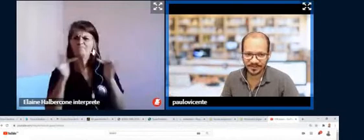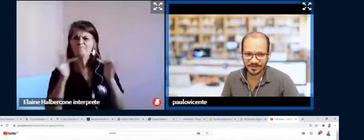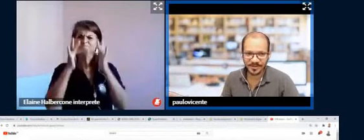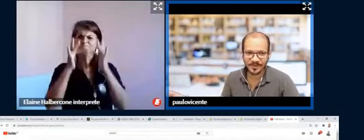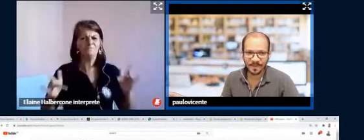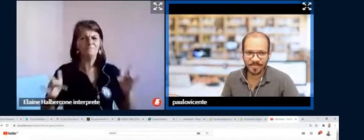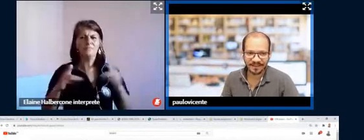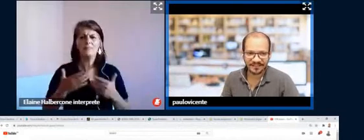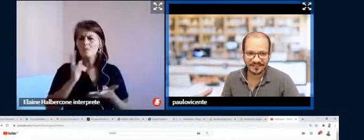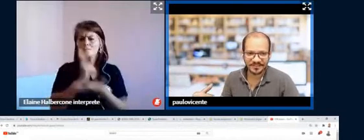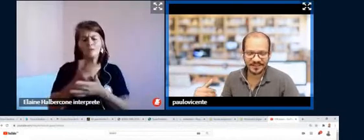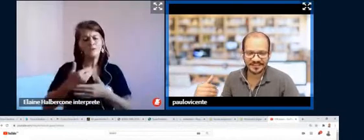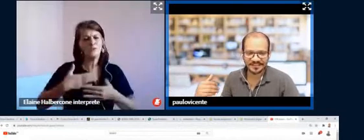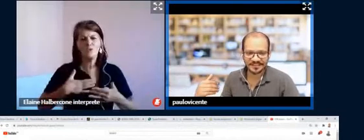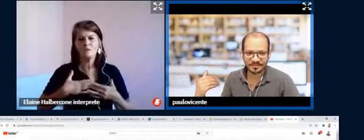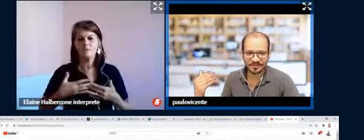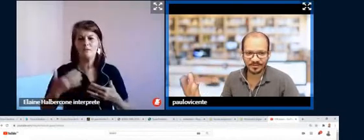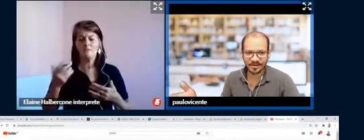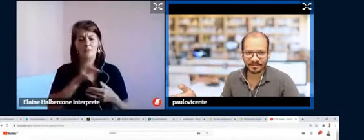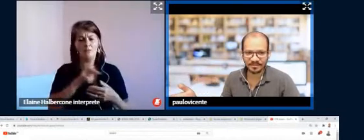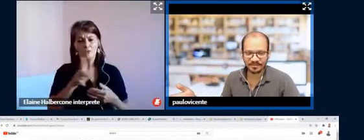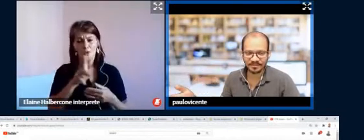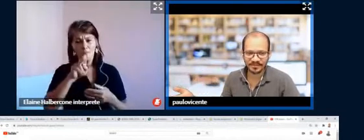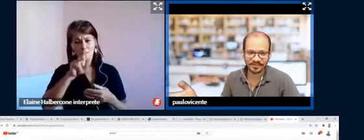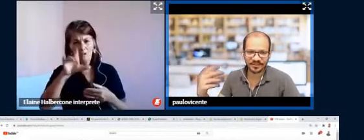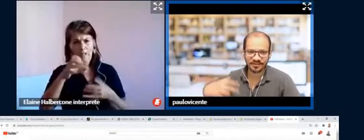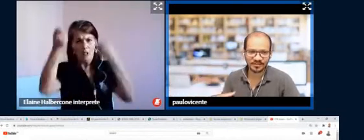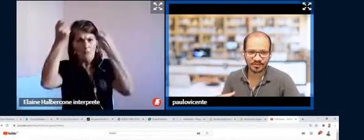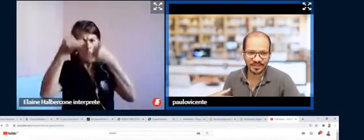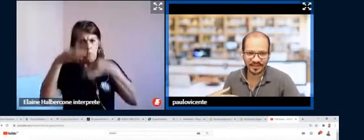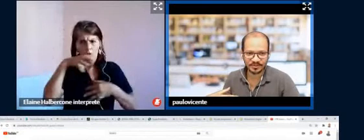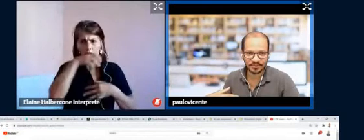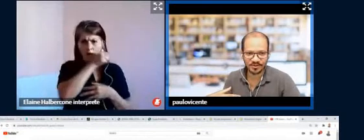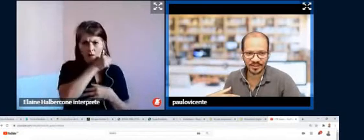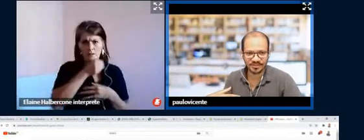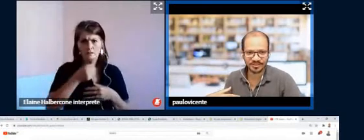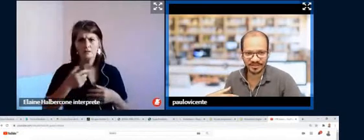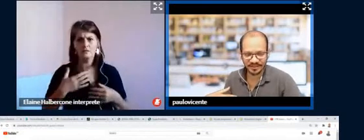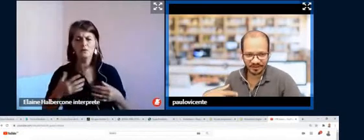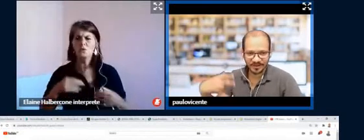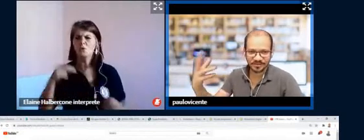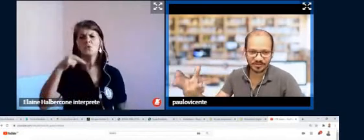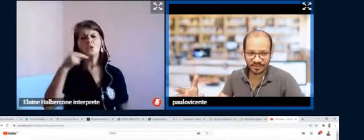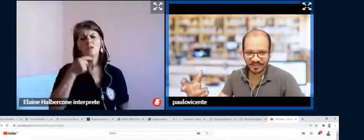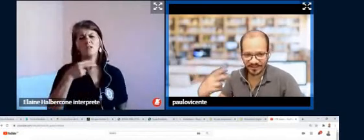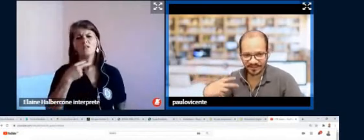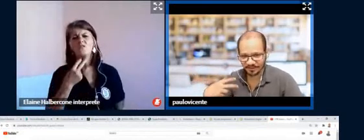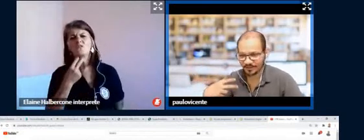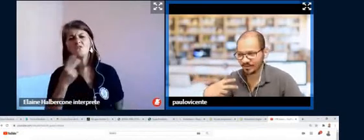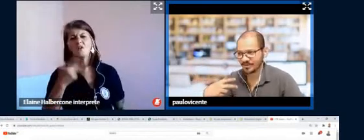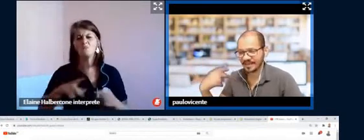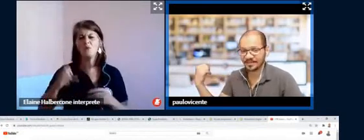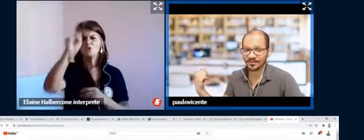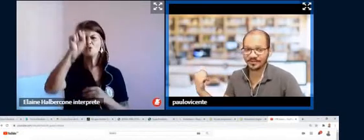mesmo acontece comigo. Tem gente que vai dizer que eu explico muito rápido, tem gente que não vai gostar do meu sotaque, porque eu sou nordestino, o cara é sulista, também